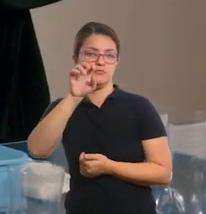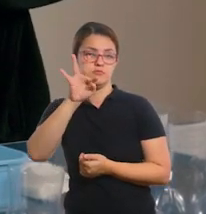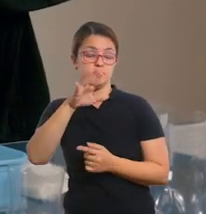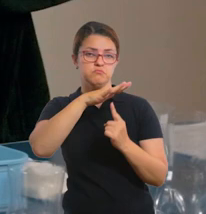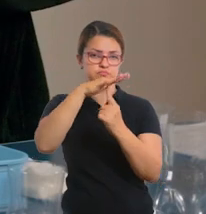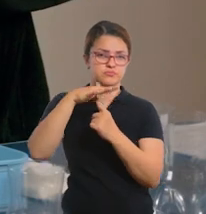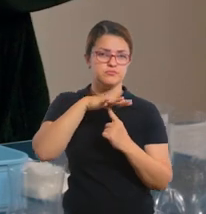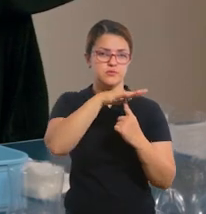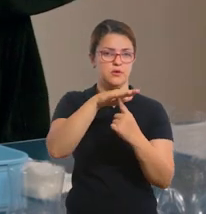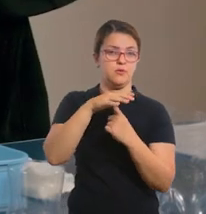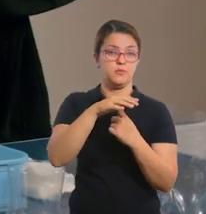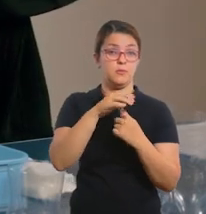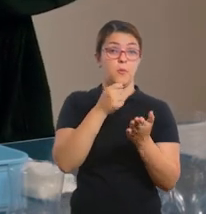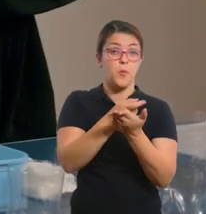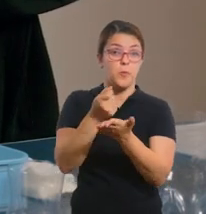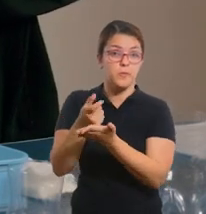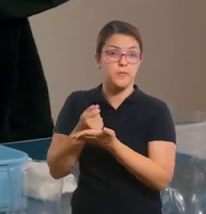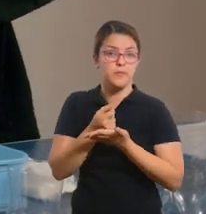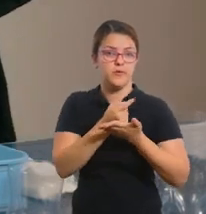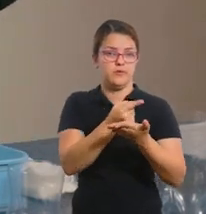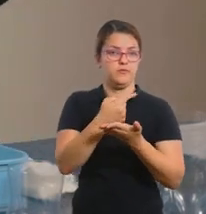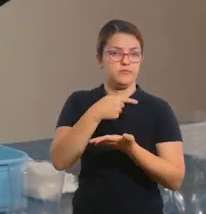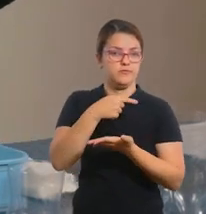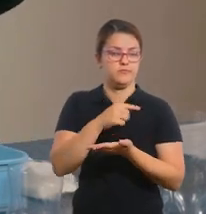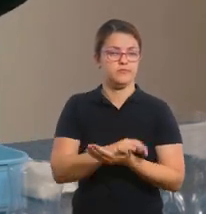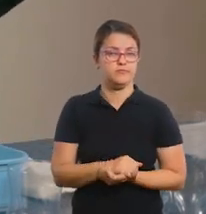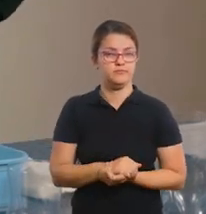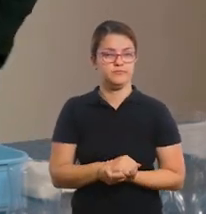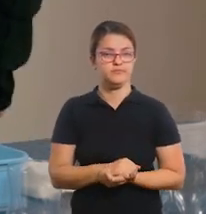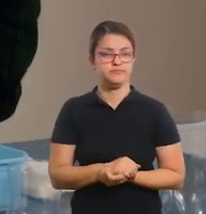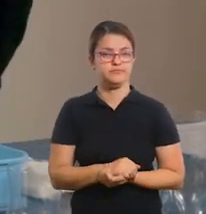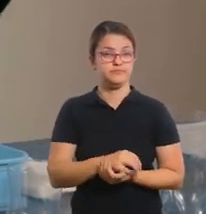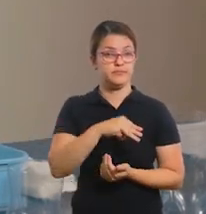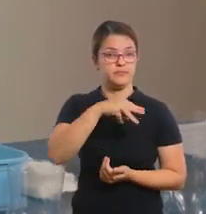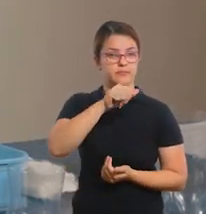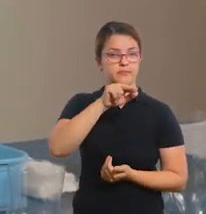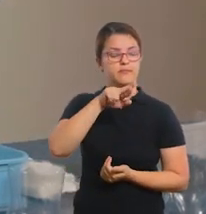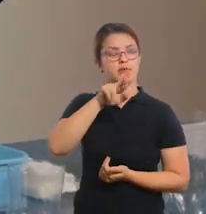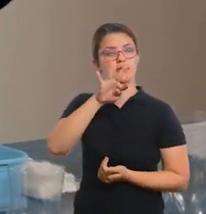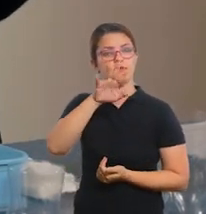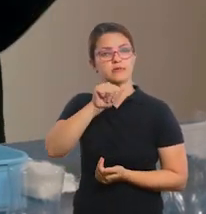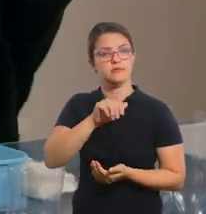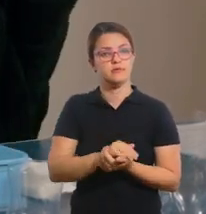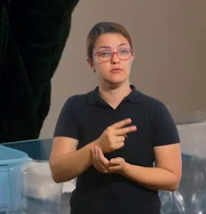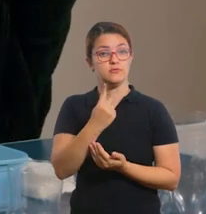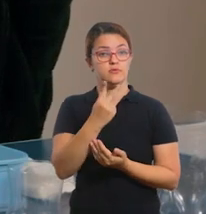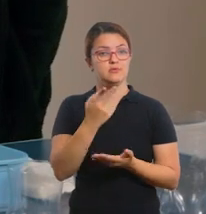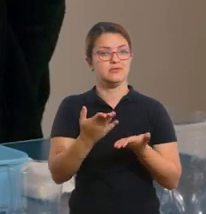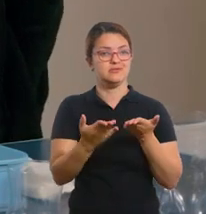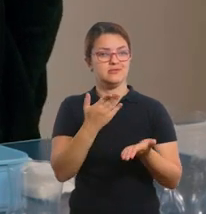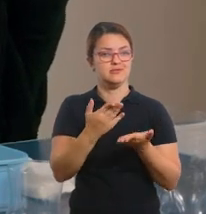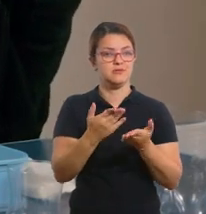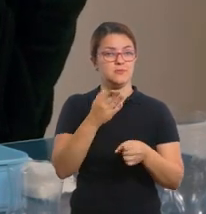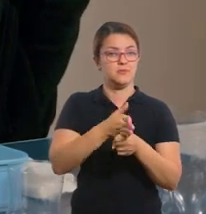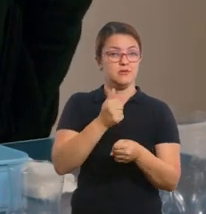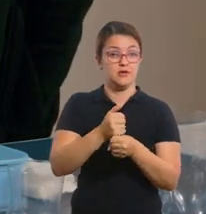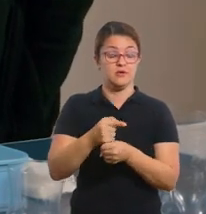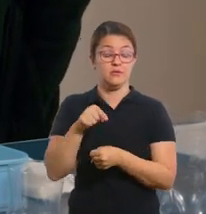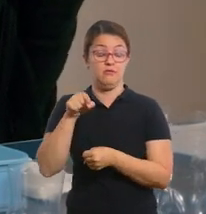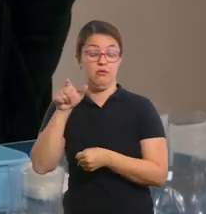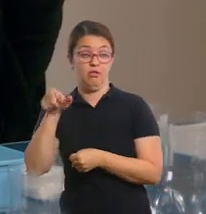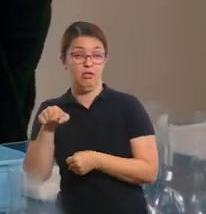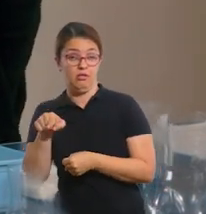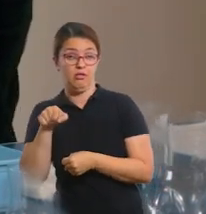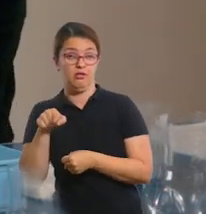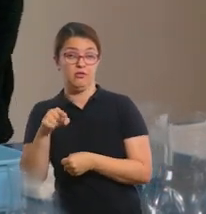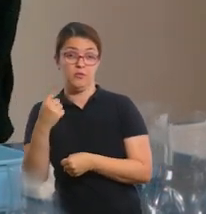compra, como mostra a tabela a seguir. Vou dar o primeiro exemplo. A Marta comprou 2 quilos de batata, o Augusto comprou 1